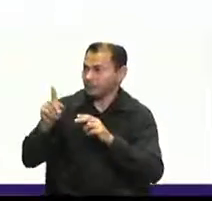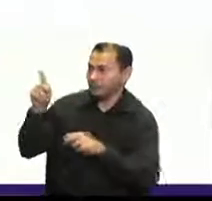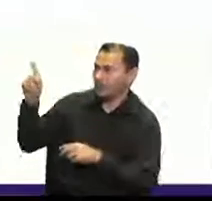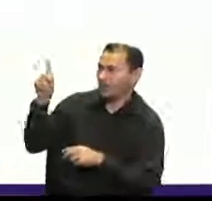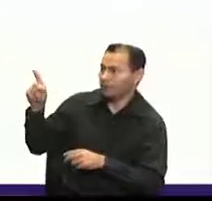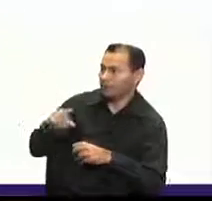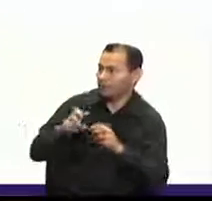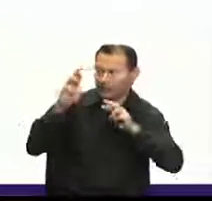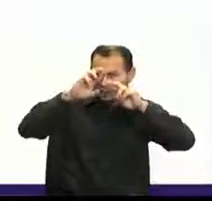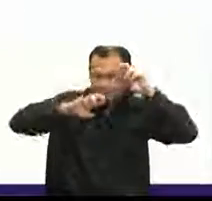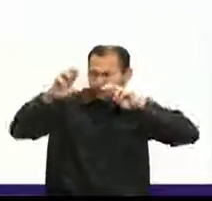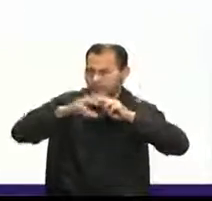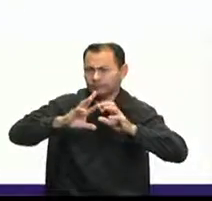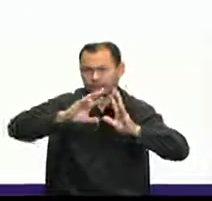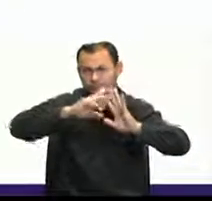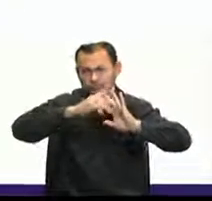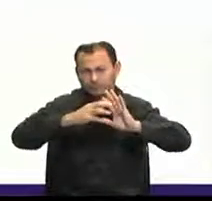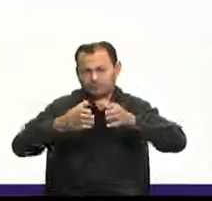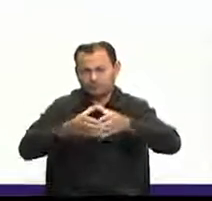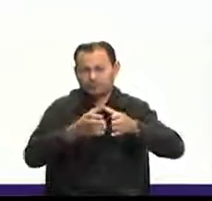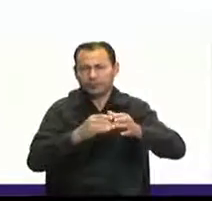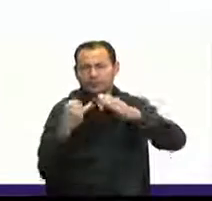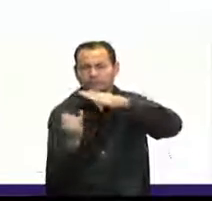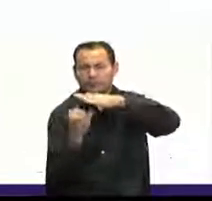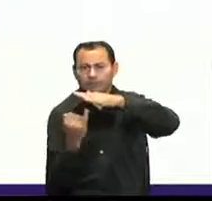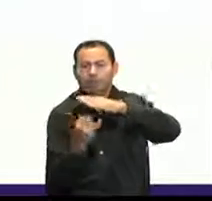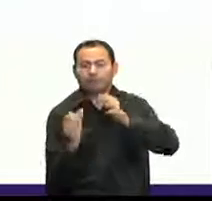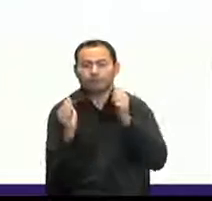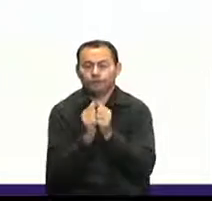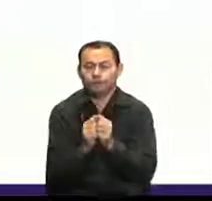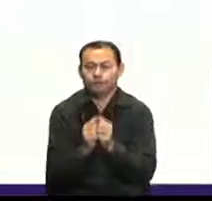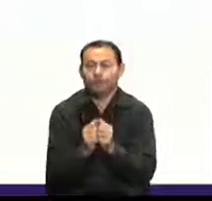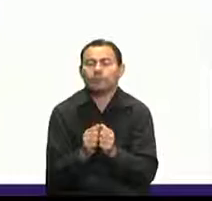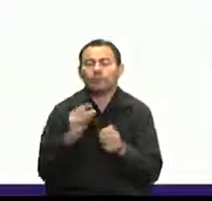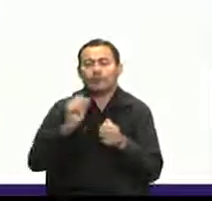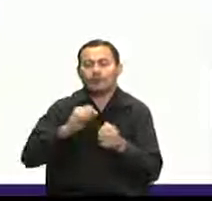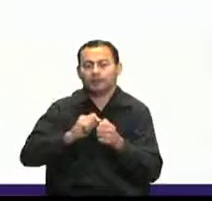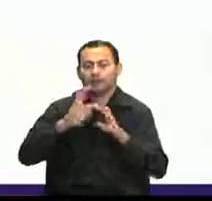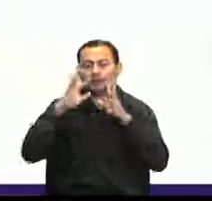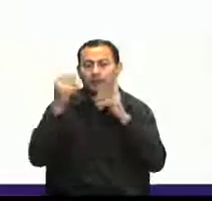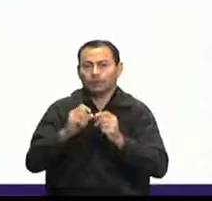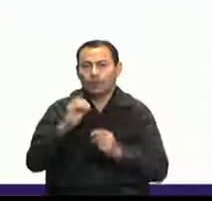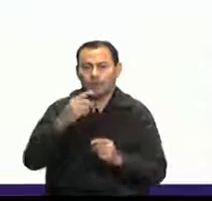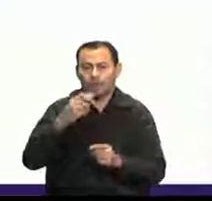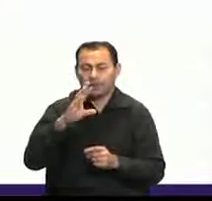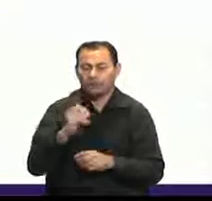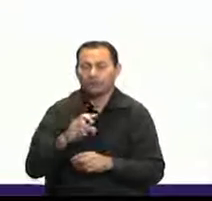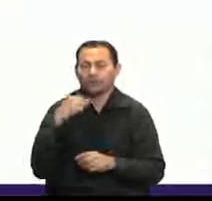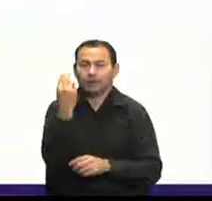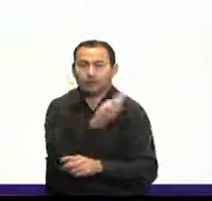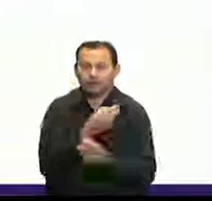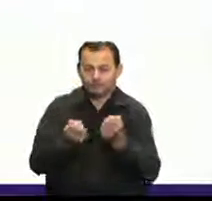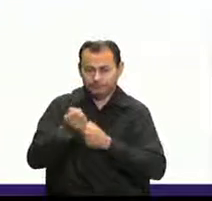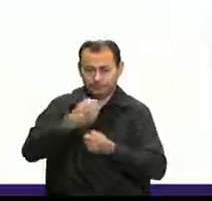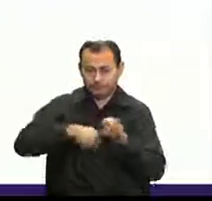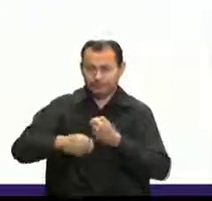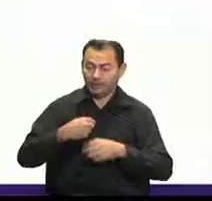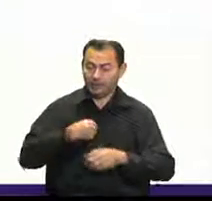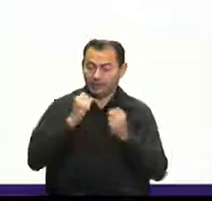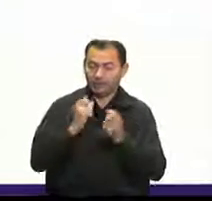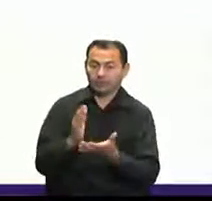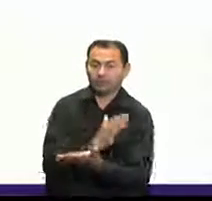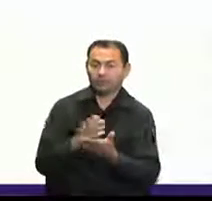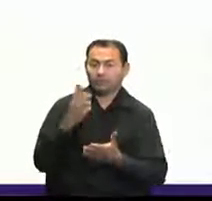quadro onde a gente vê os diversos órgãos e instituições que juntos realizam todas as operações de nossa economia eu posso